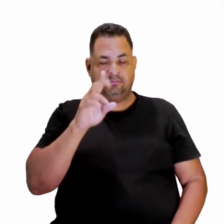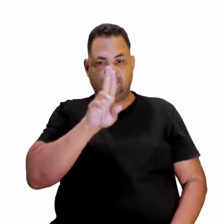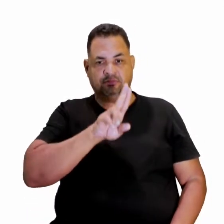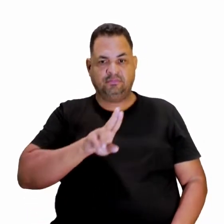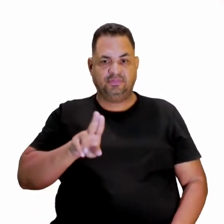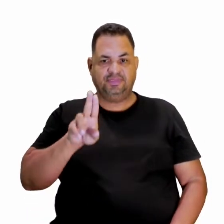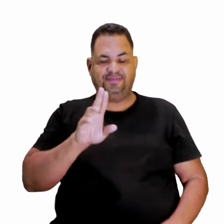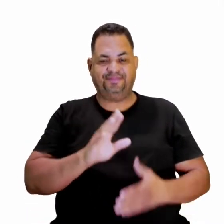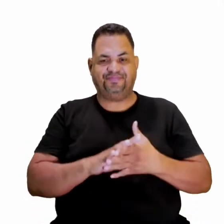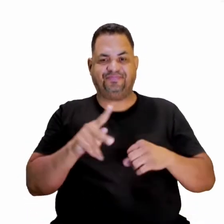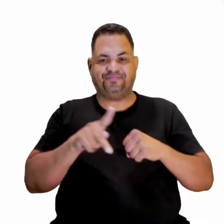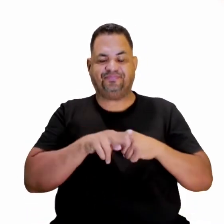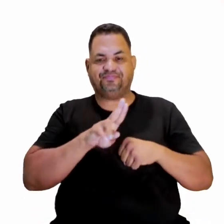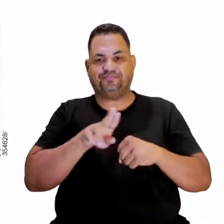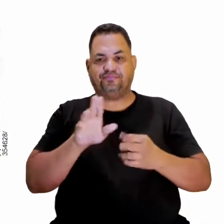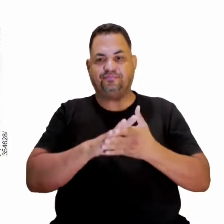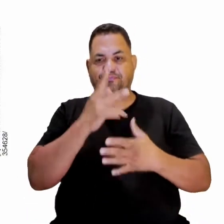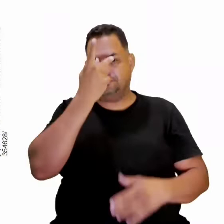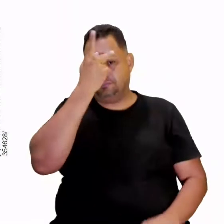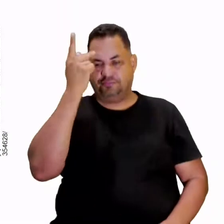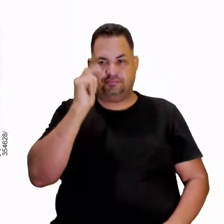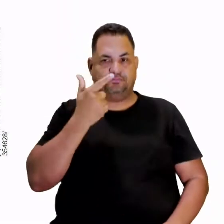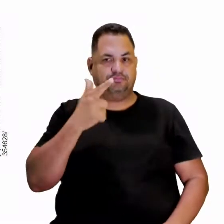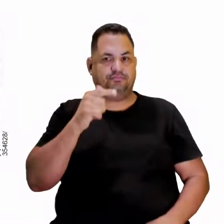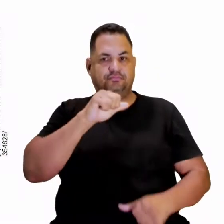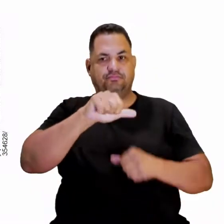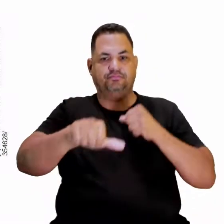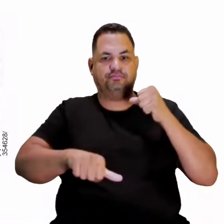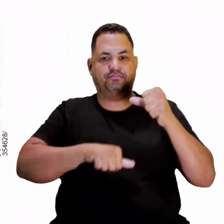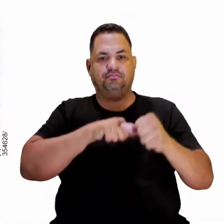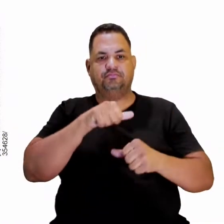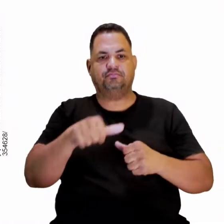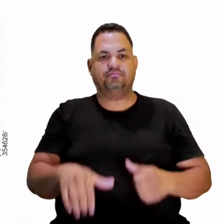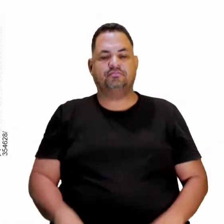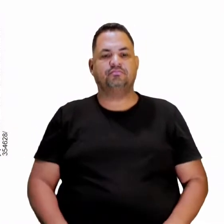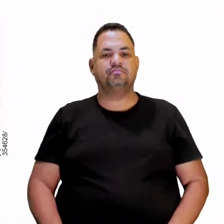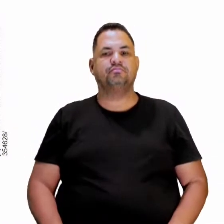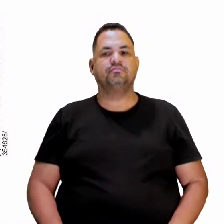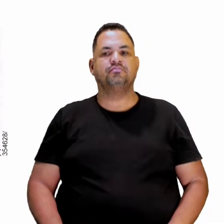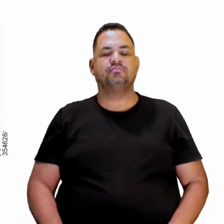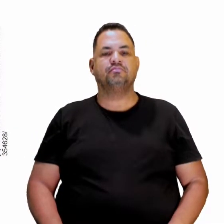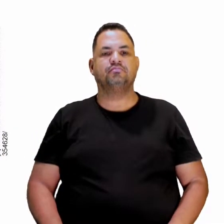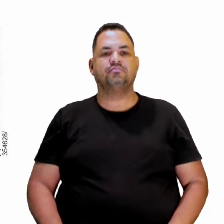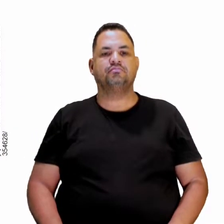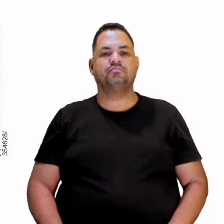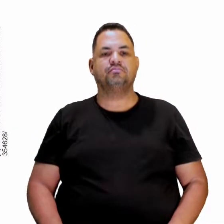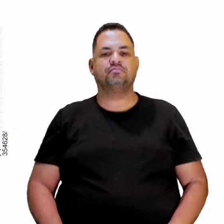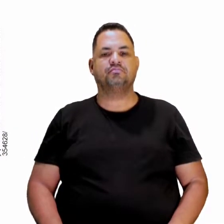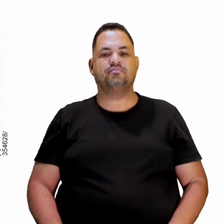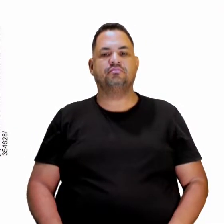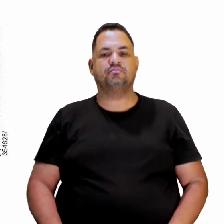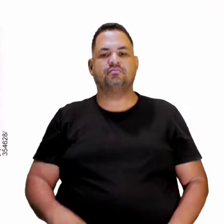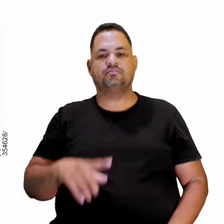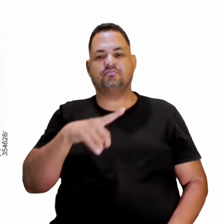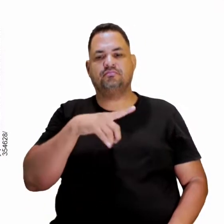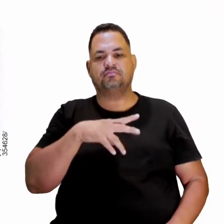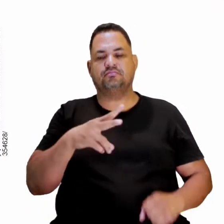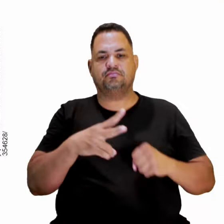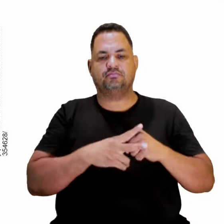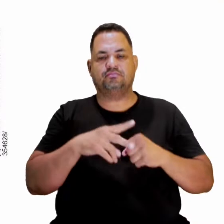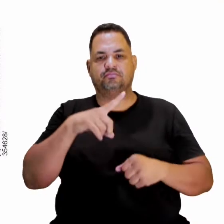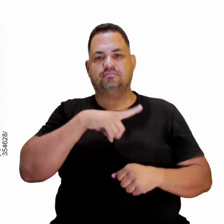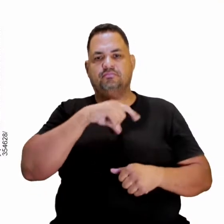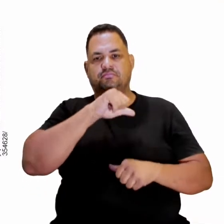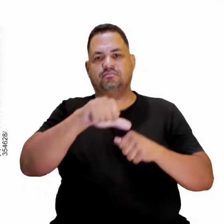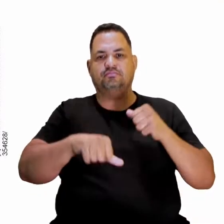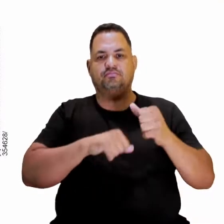com todos os pronomes pessoais, sem alteração de absolutamente nada Claro que o verbo houve uma alteração, mas não na